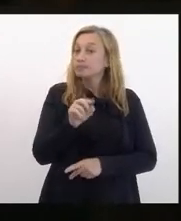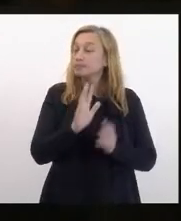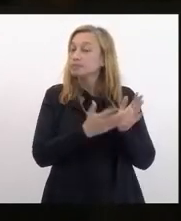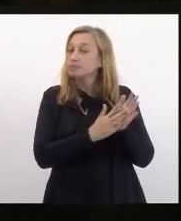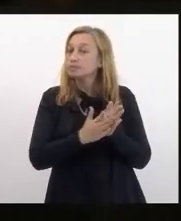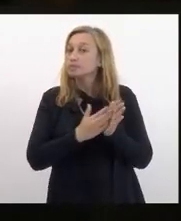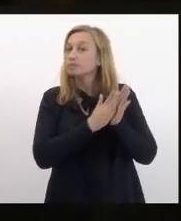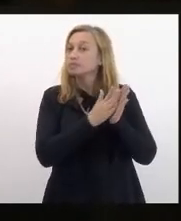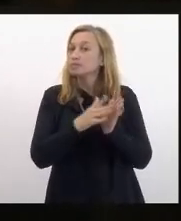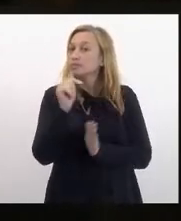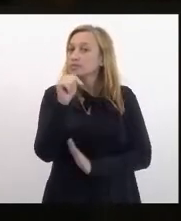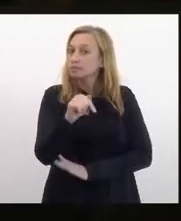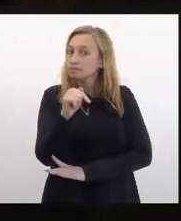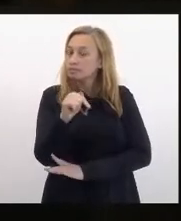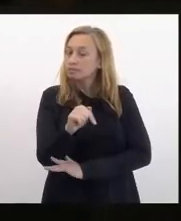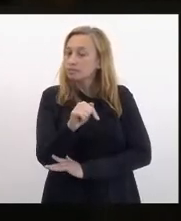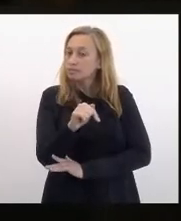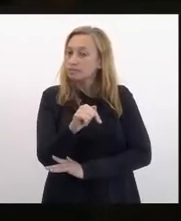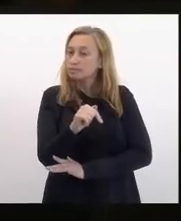Quando aqui,